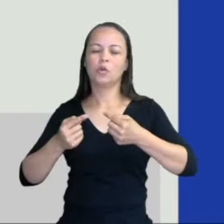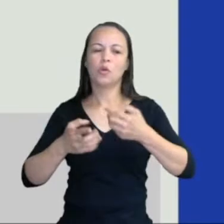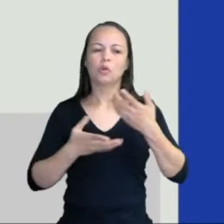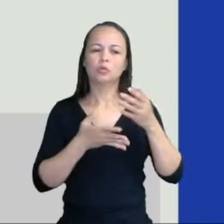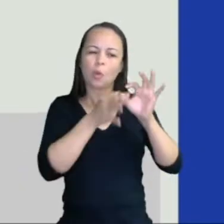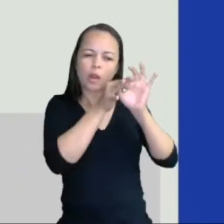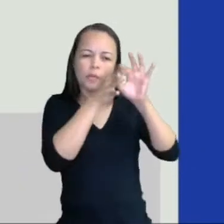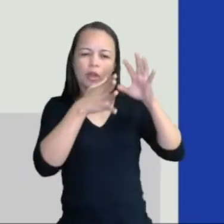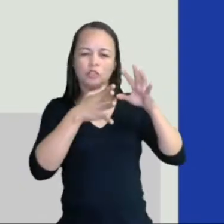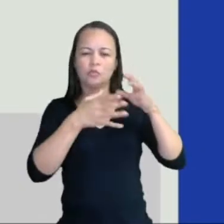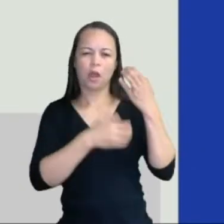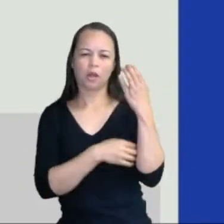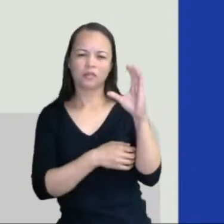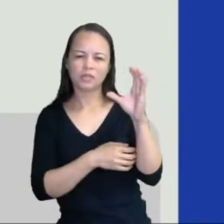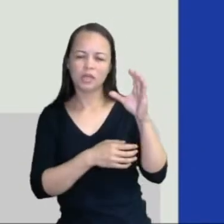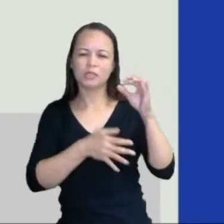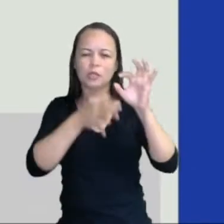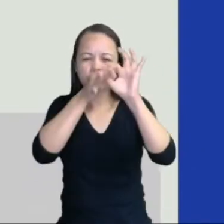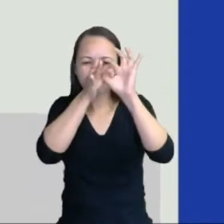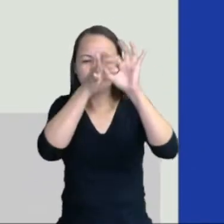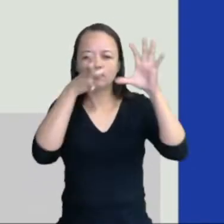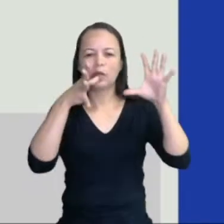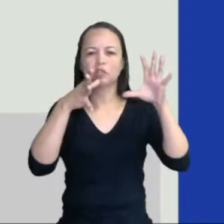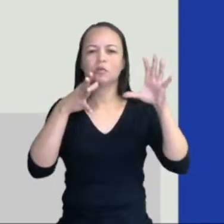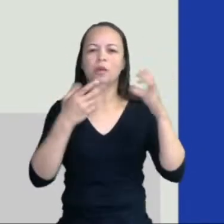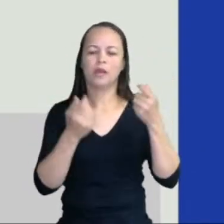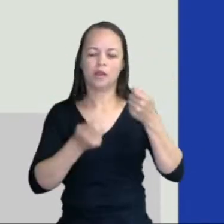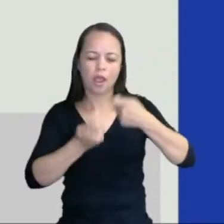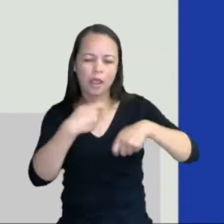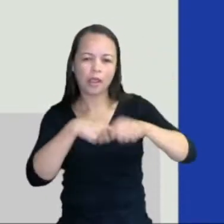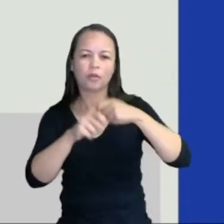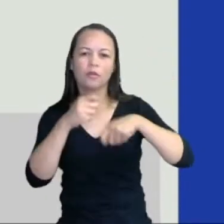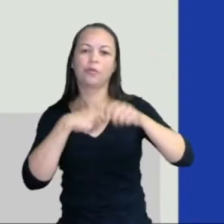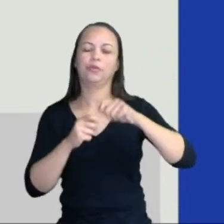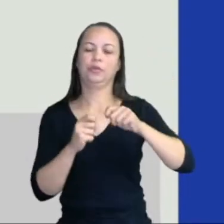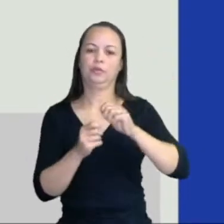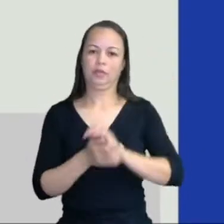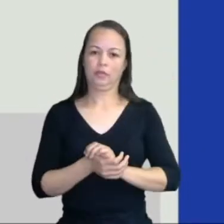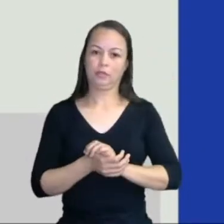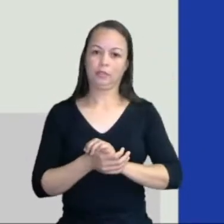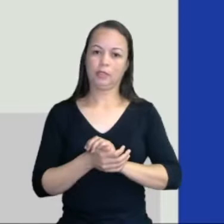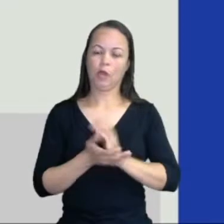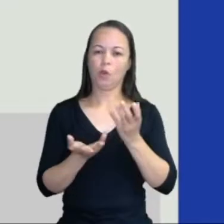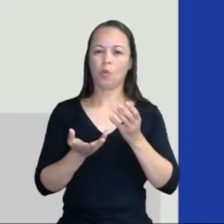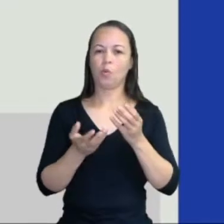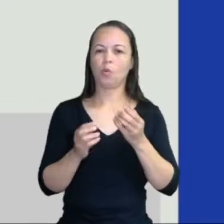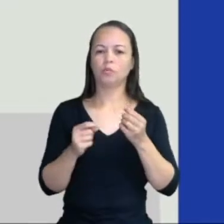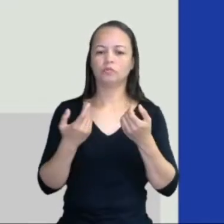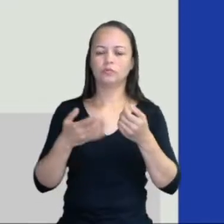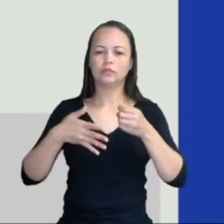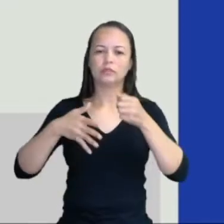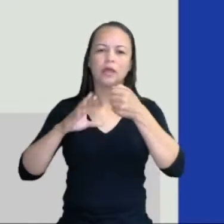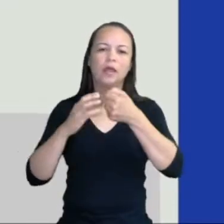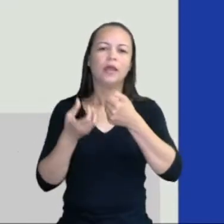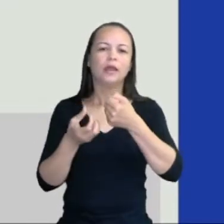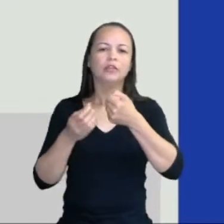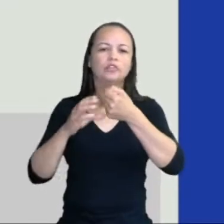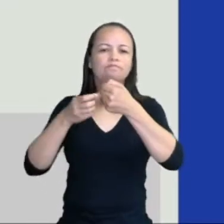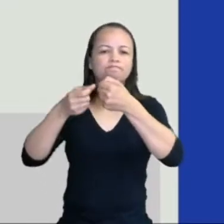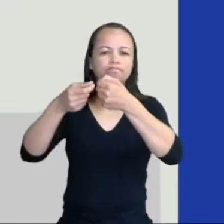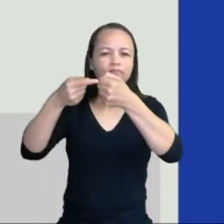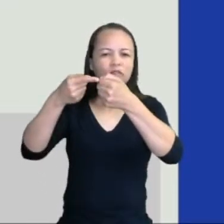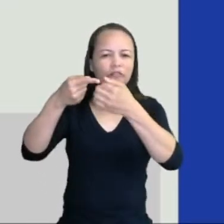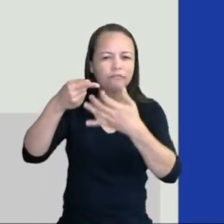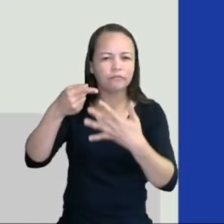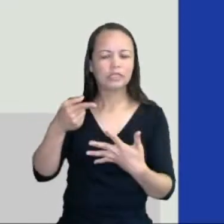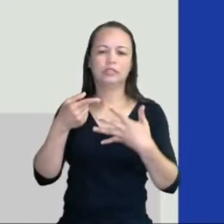liberalismo para a economia, são definições diferentes sobre o mesmo tema. Então, quando eu digo